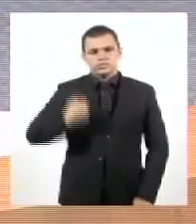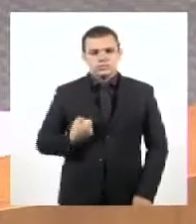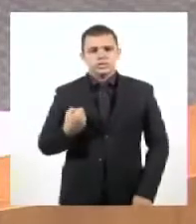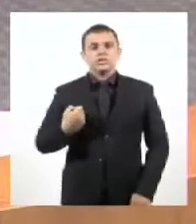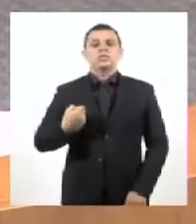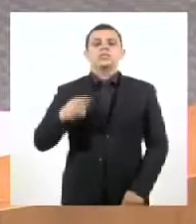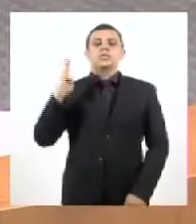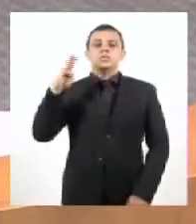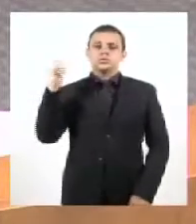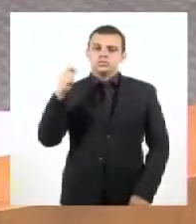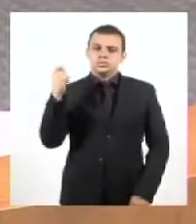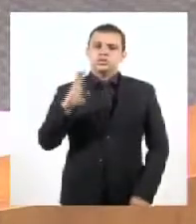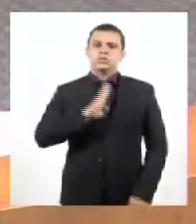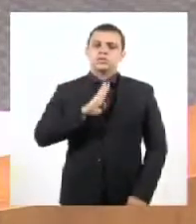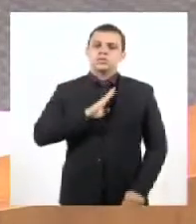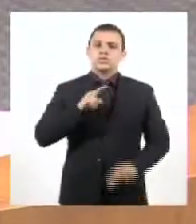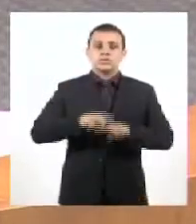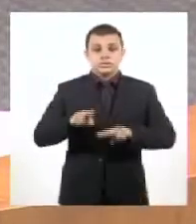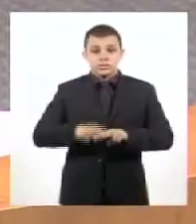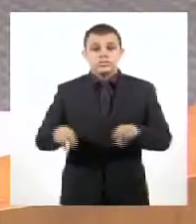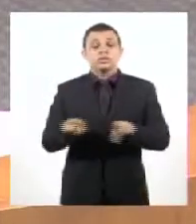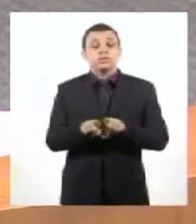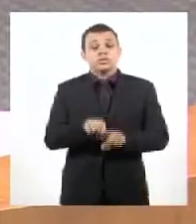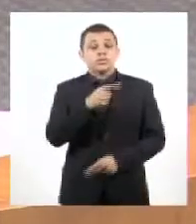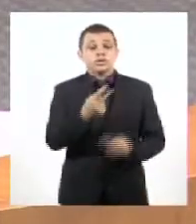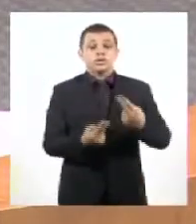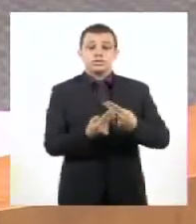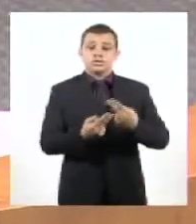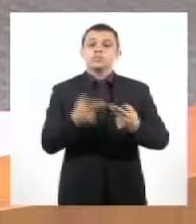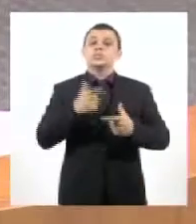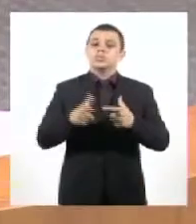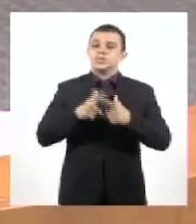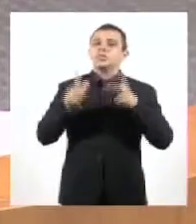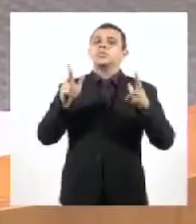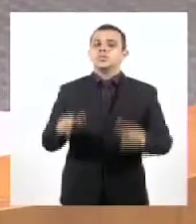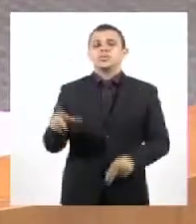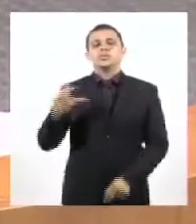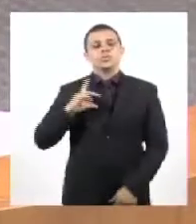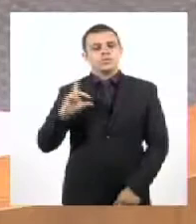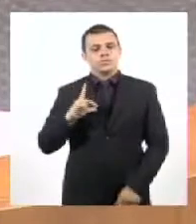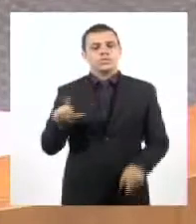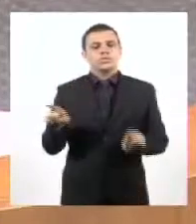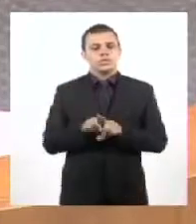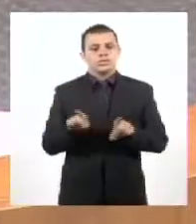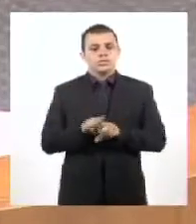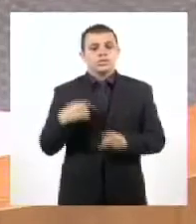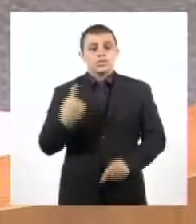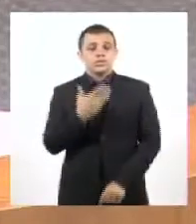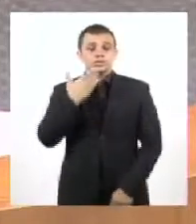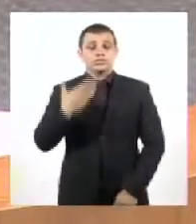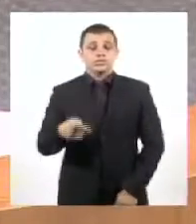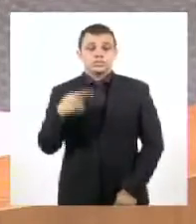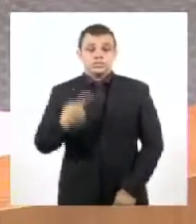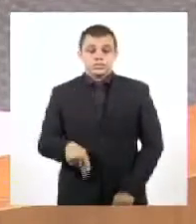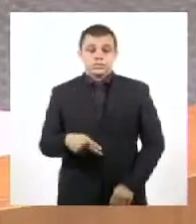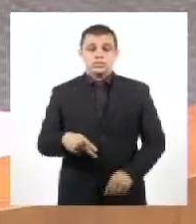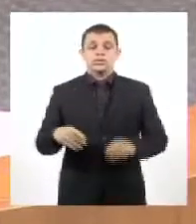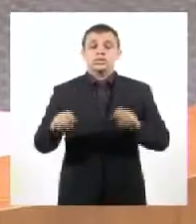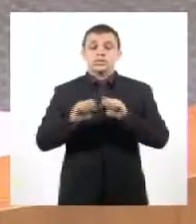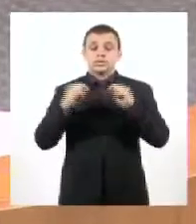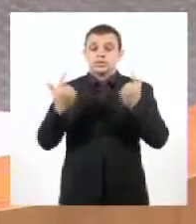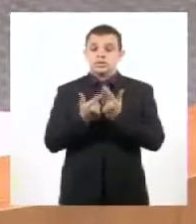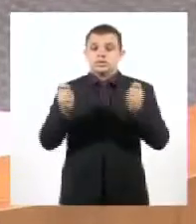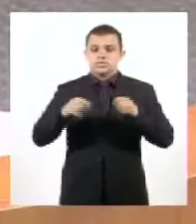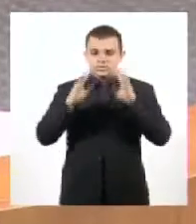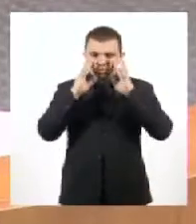Santo Inês, Timon também passa pelo mesmo problema e solicitaremos a atenção desta casa também para a cidade de Timon.